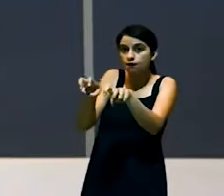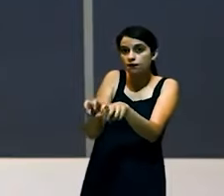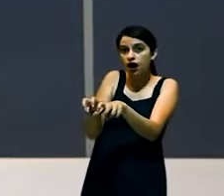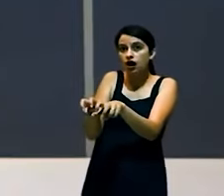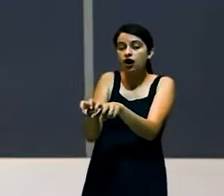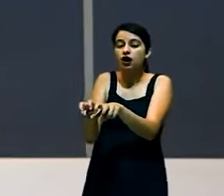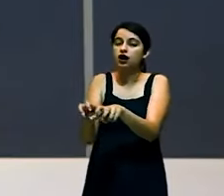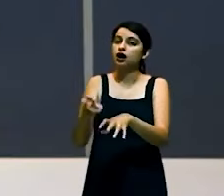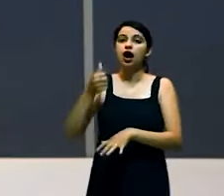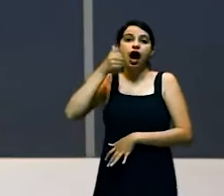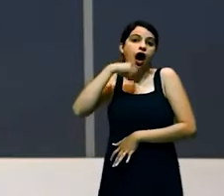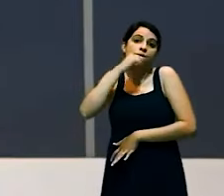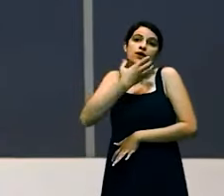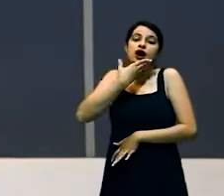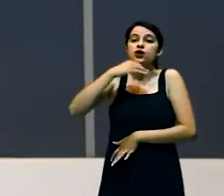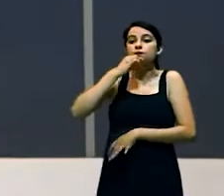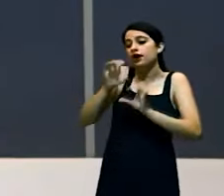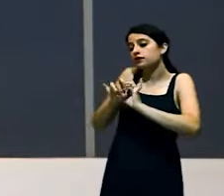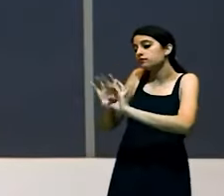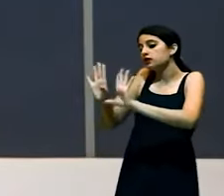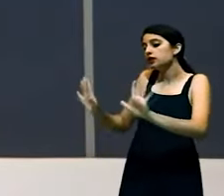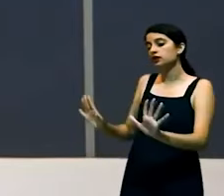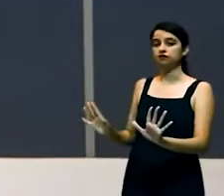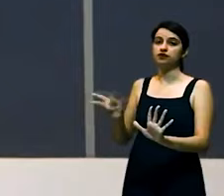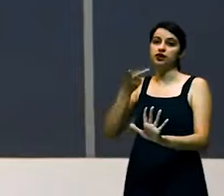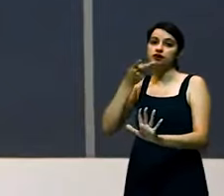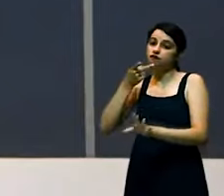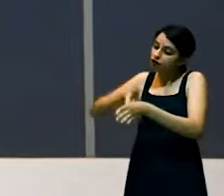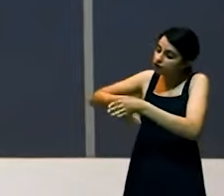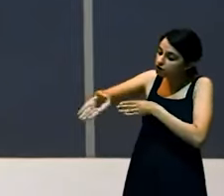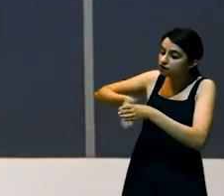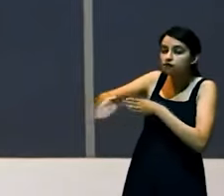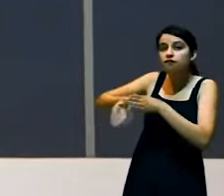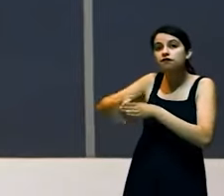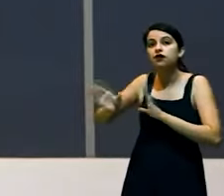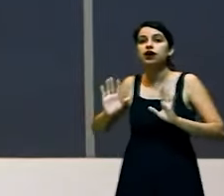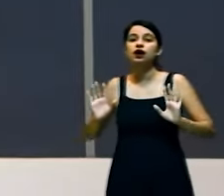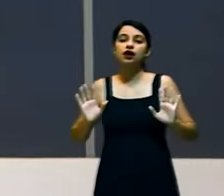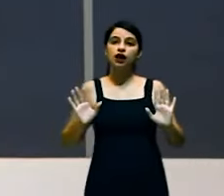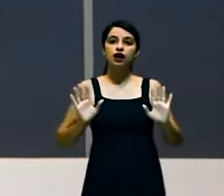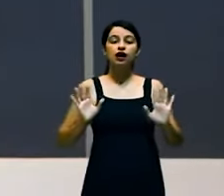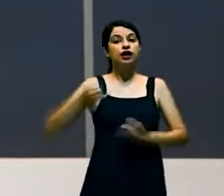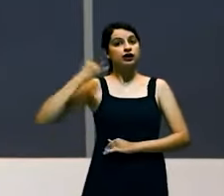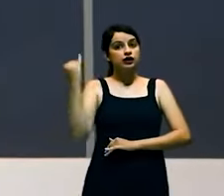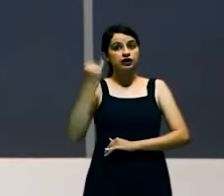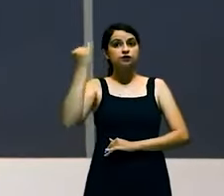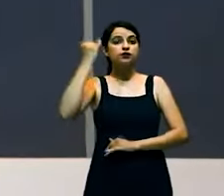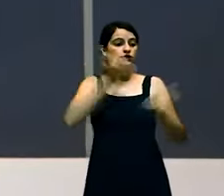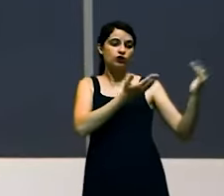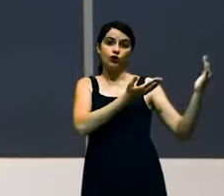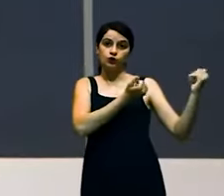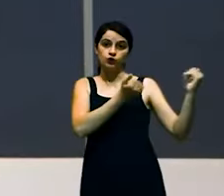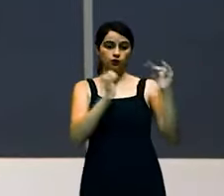sua namoradinha e não presta atenção no culto, o pai e a mãe, que quer o teu